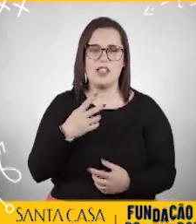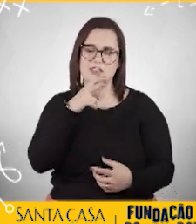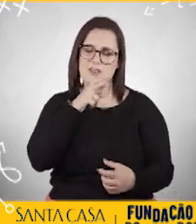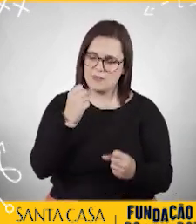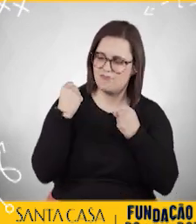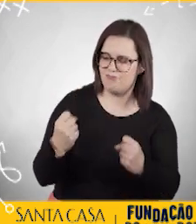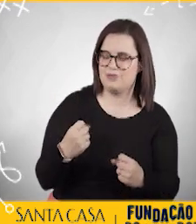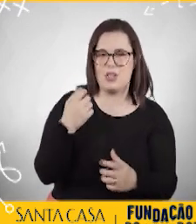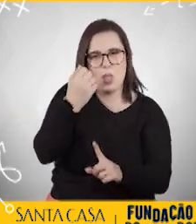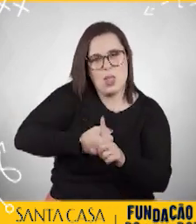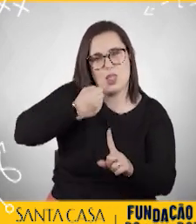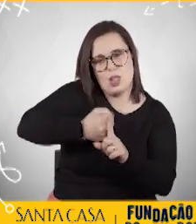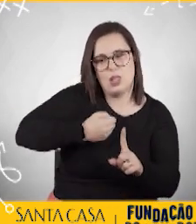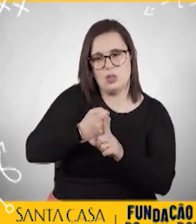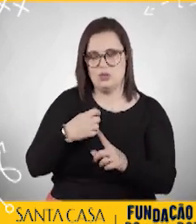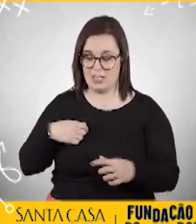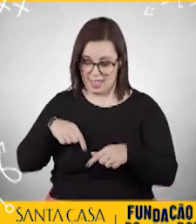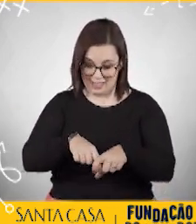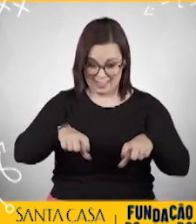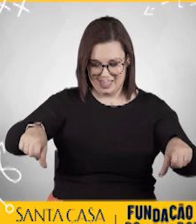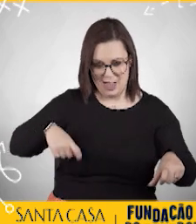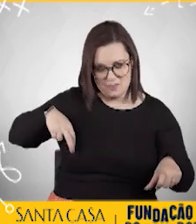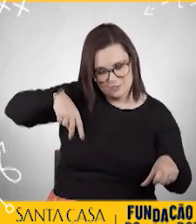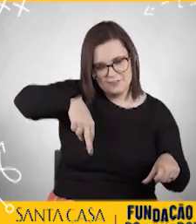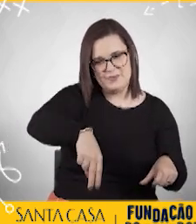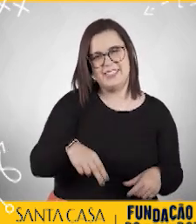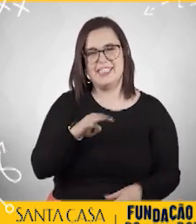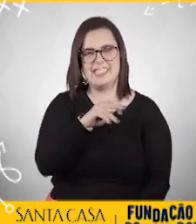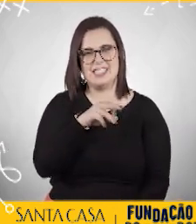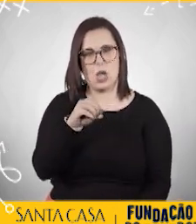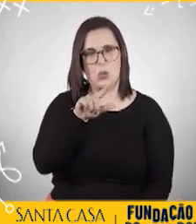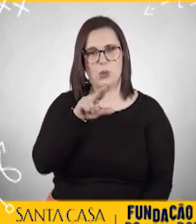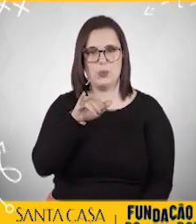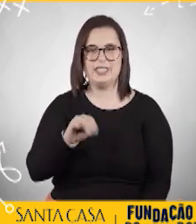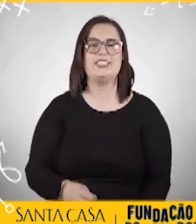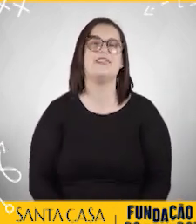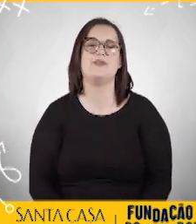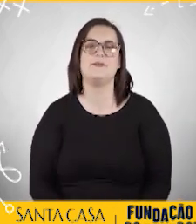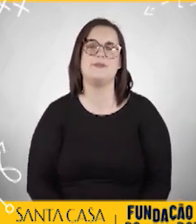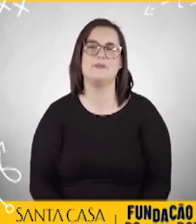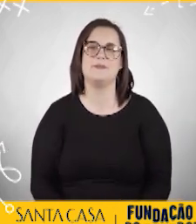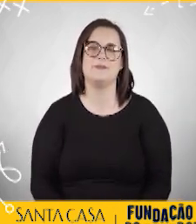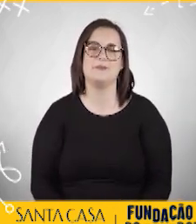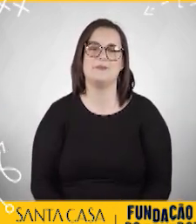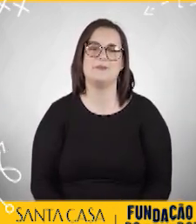significado de resiliência e luta ao pisar o mítico relvado do Estádio São Luís.